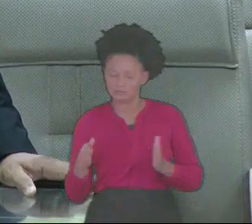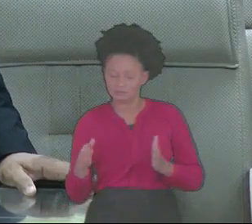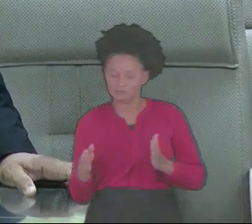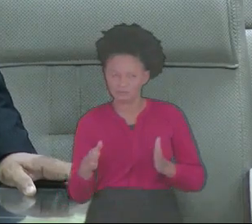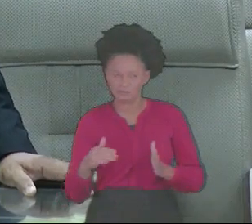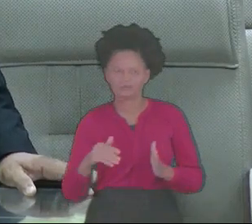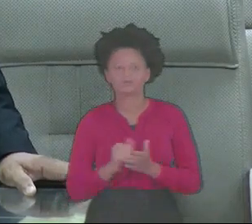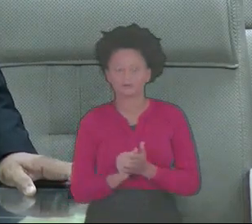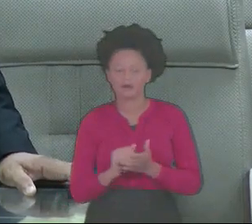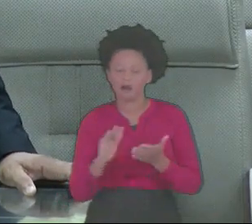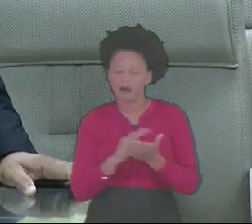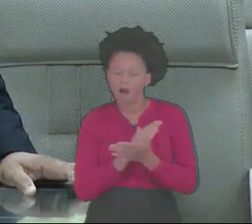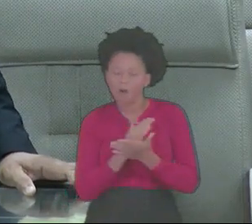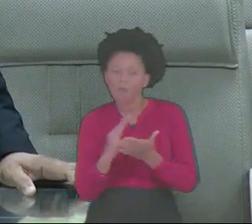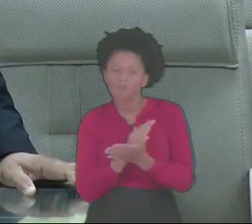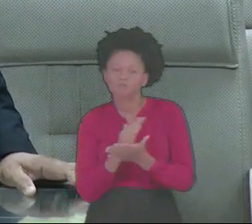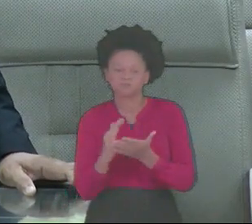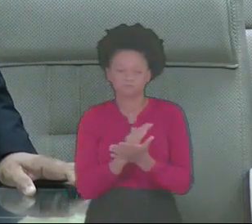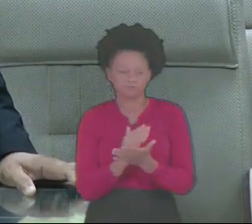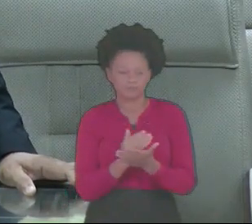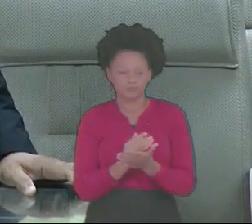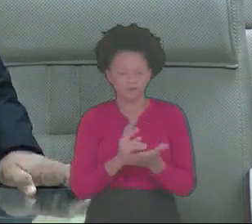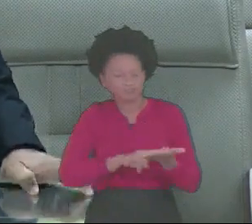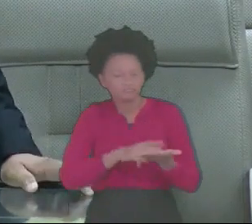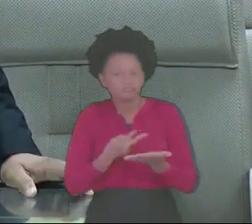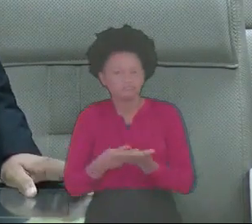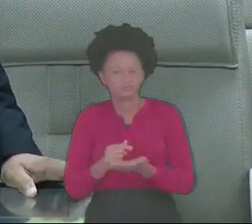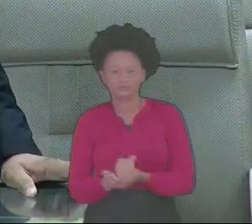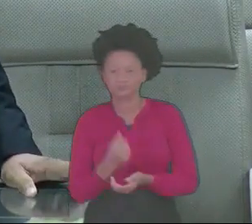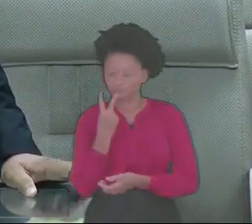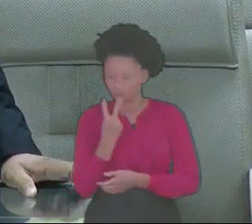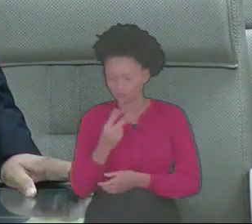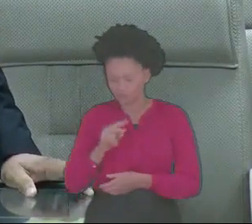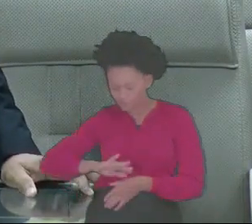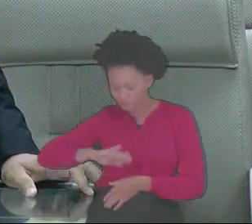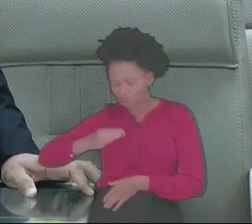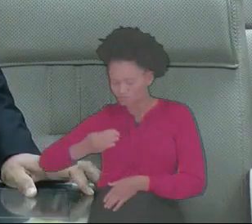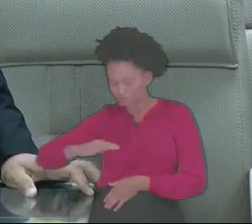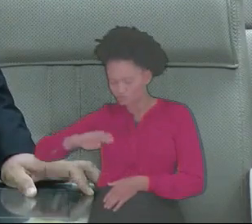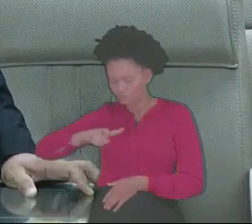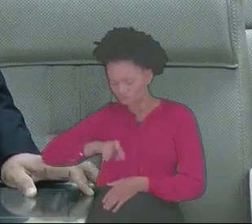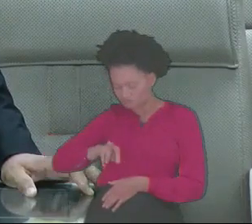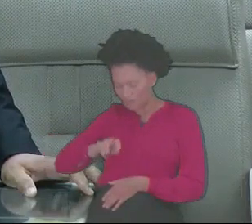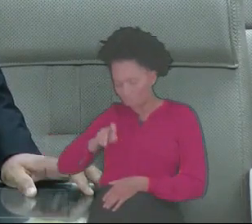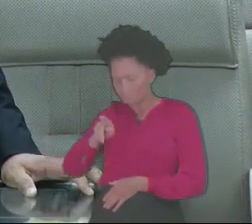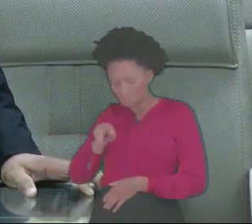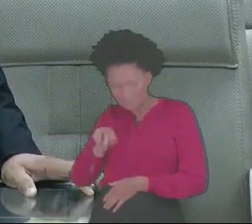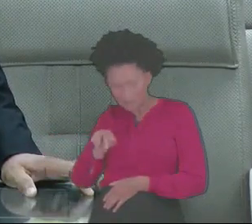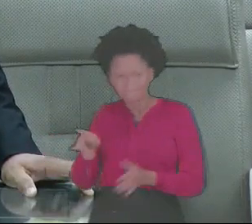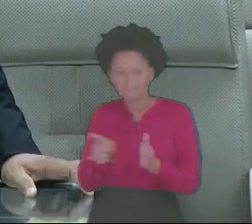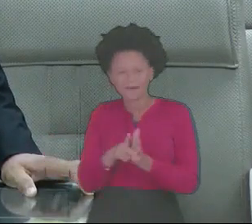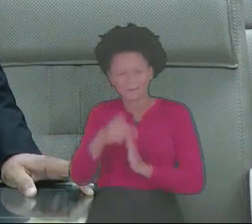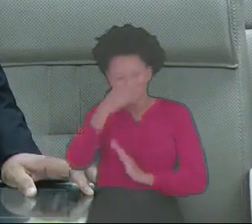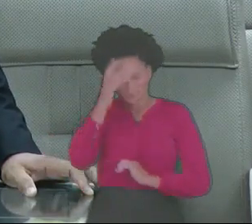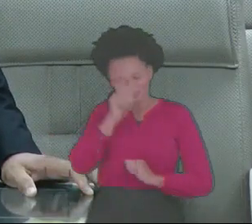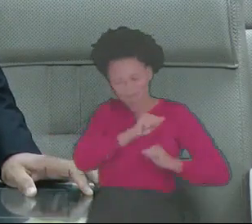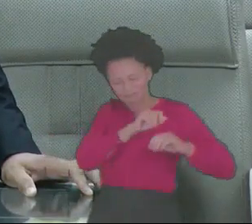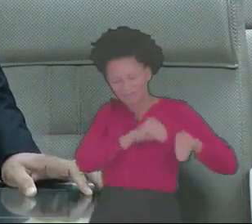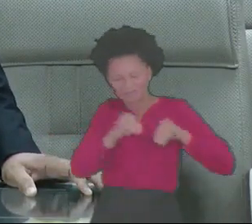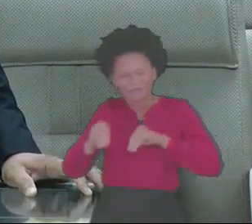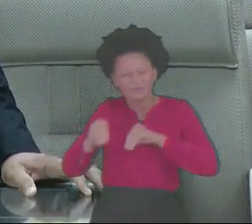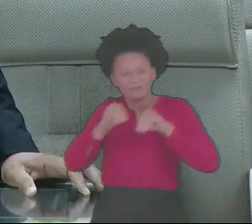versões trazem dois degraus de romagem dos peregrinos é